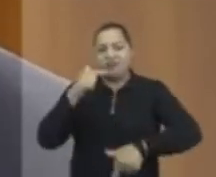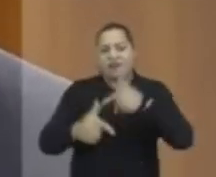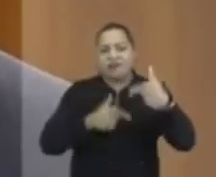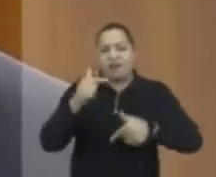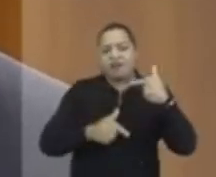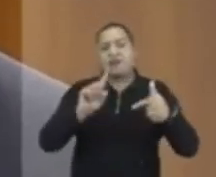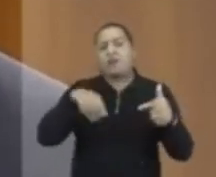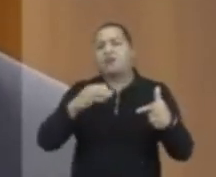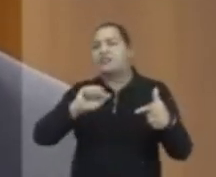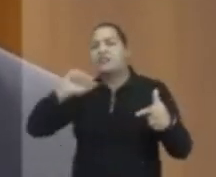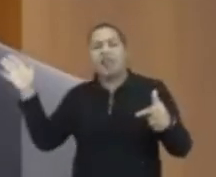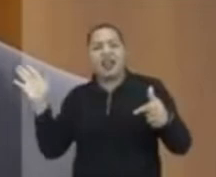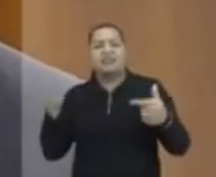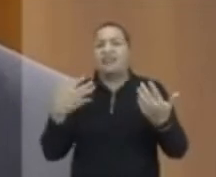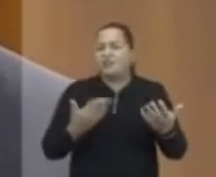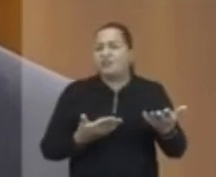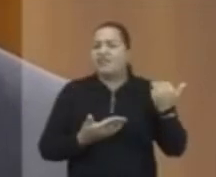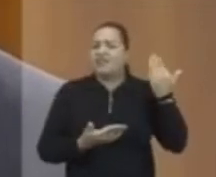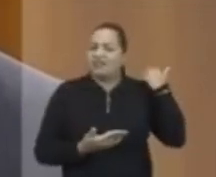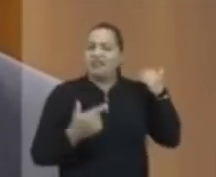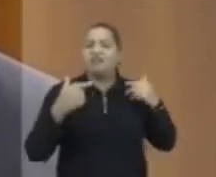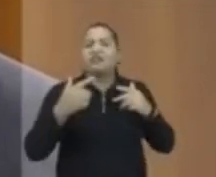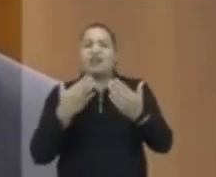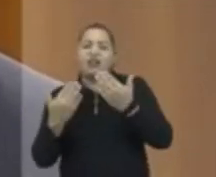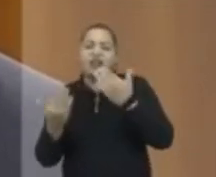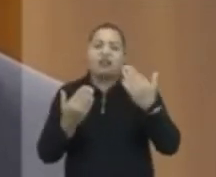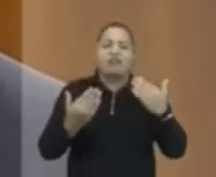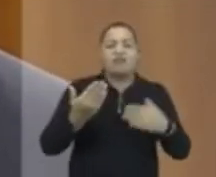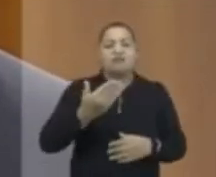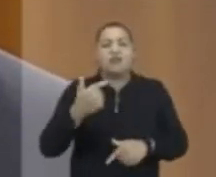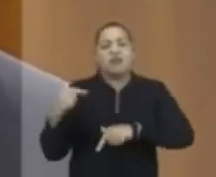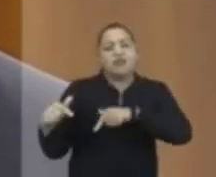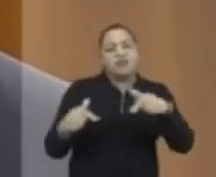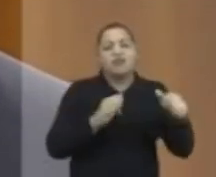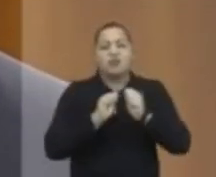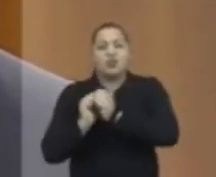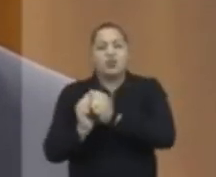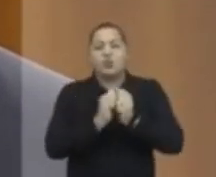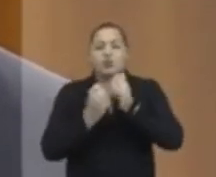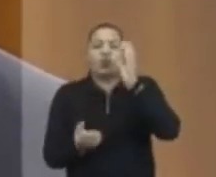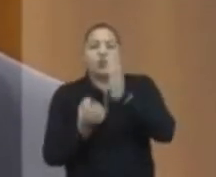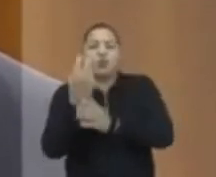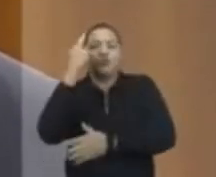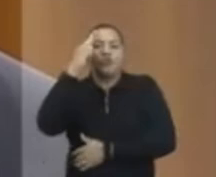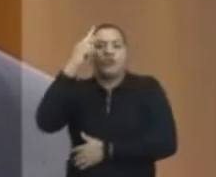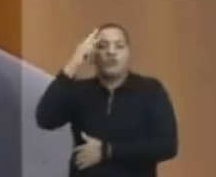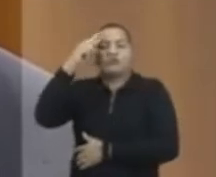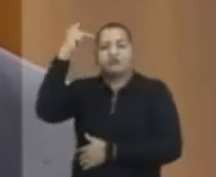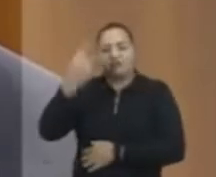possibilitou os diálogos nos corredores, que possibilitou a construção de uma história de Ministério Público no